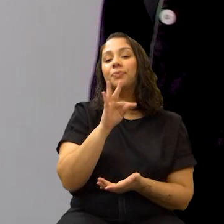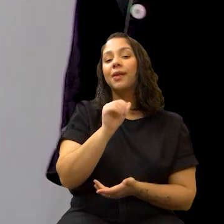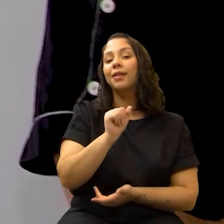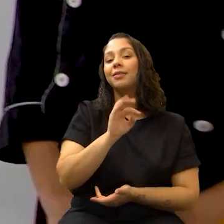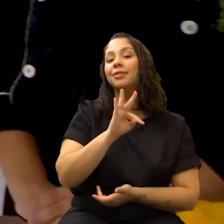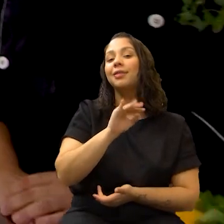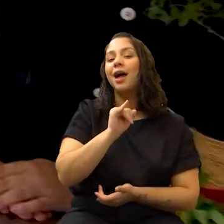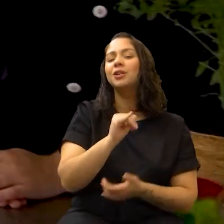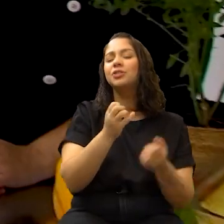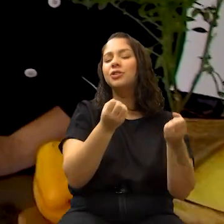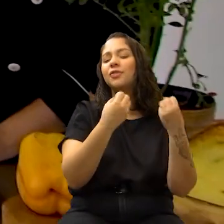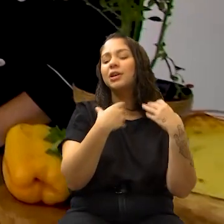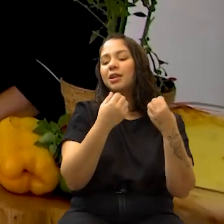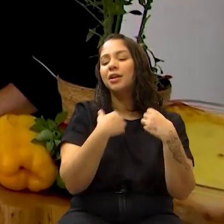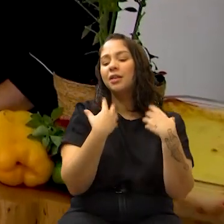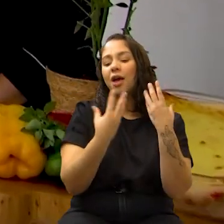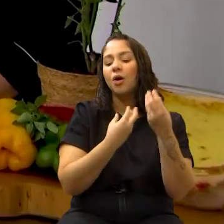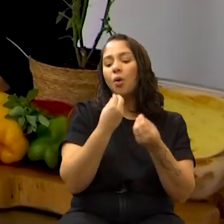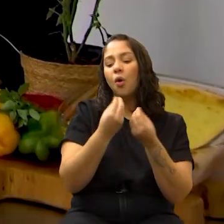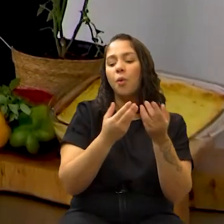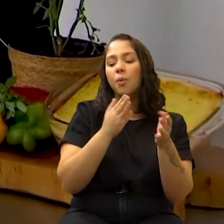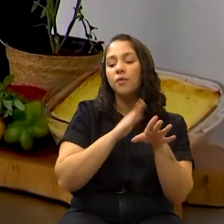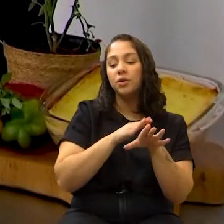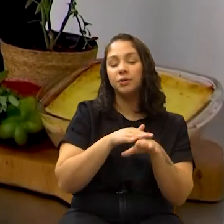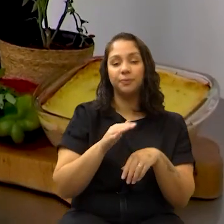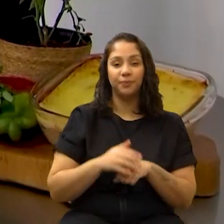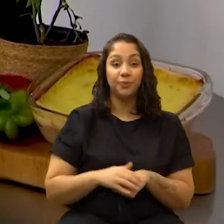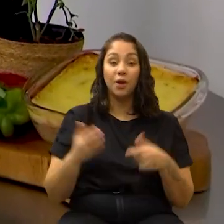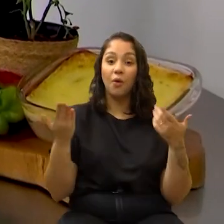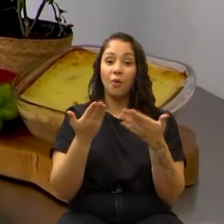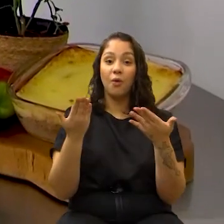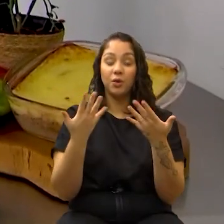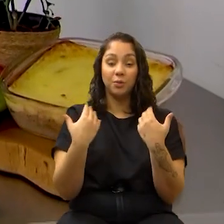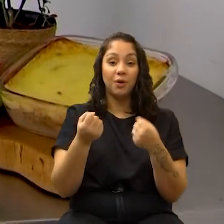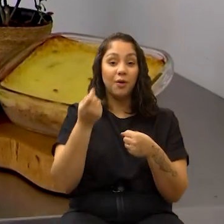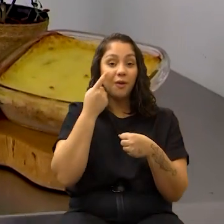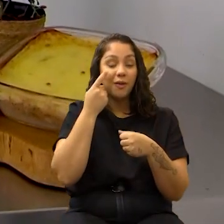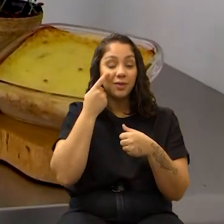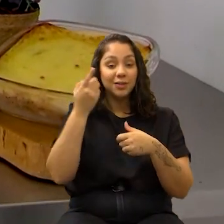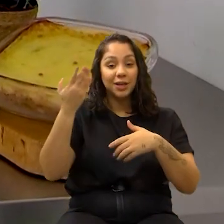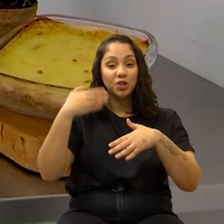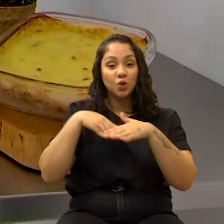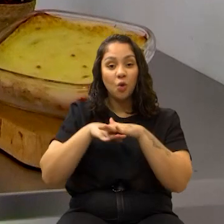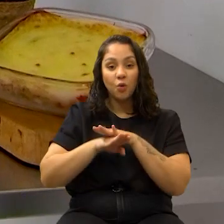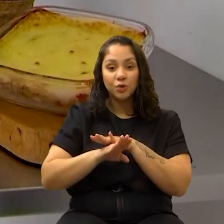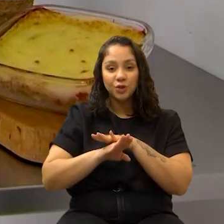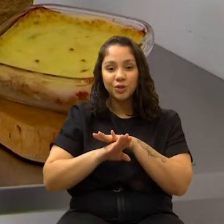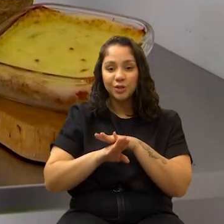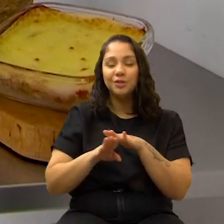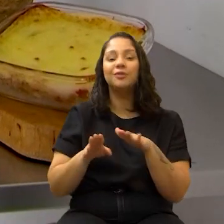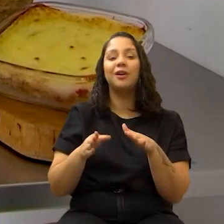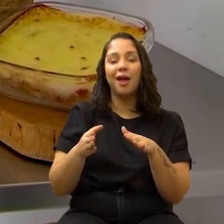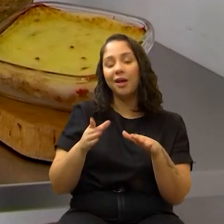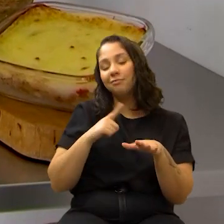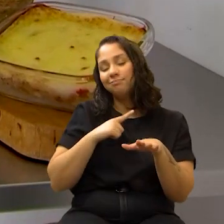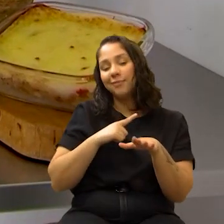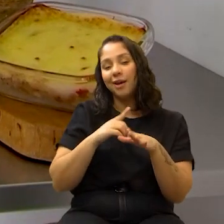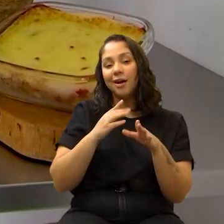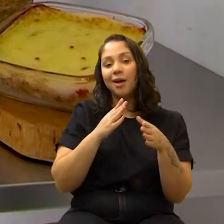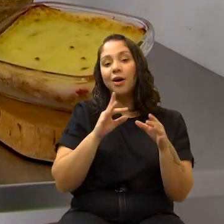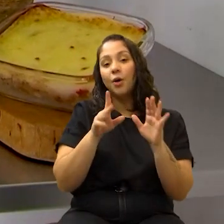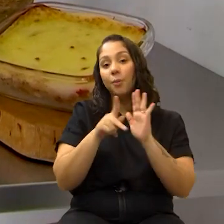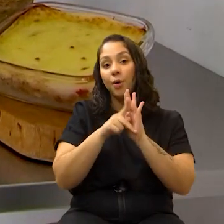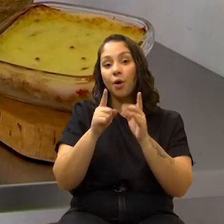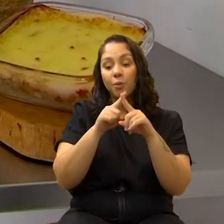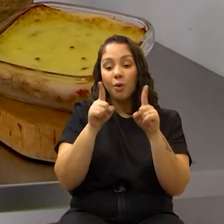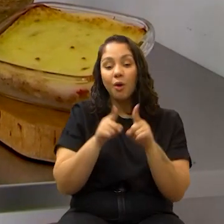Tati Porcari. Tudo bem? Tati, o que você vai ensinar pra gente com o bacalhau? Hoje nós vamos fazer o escondidinho de lascas de bacalhau.